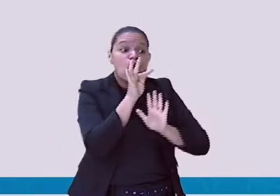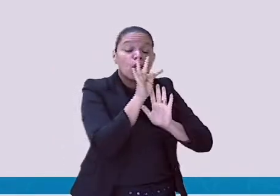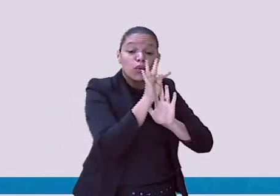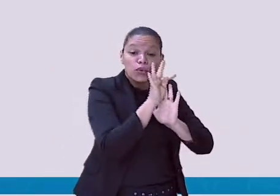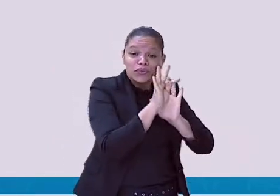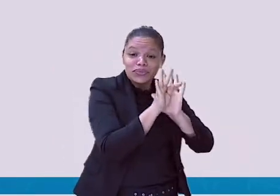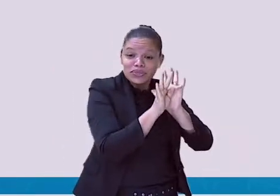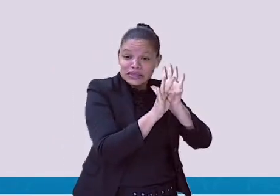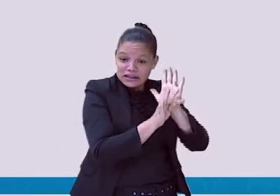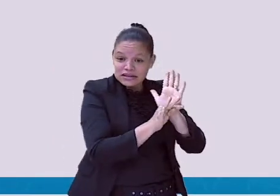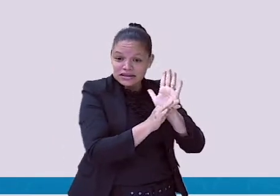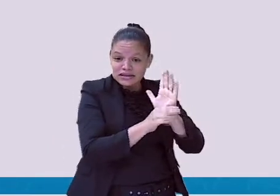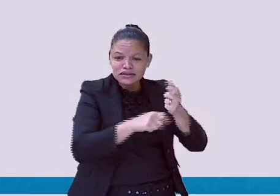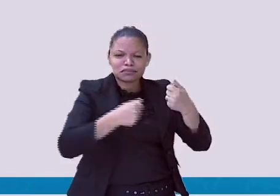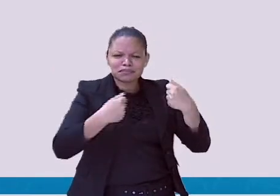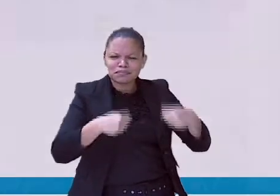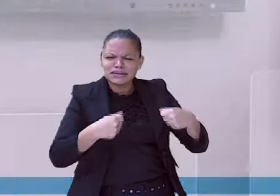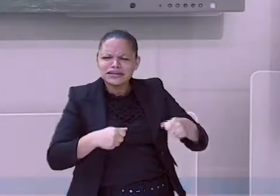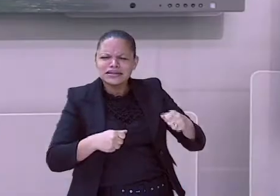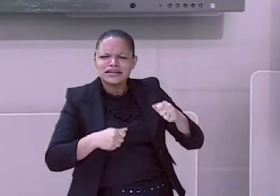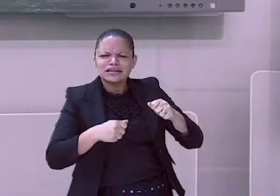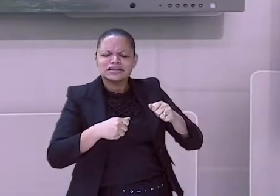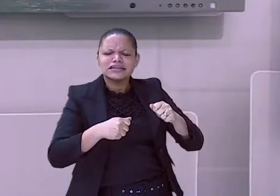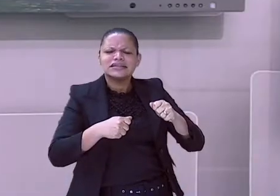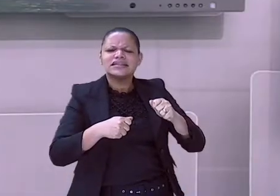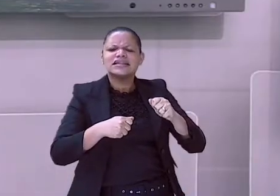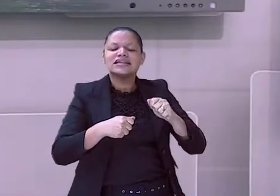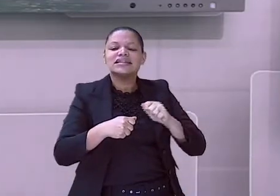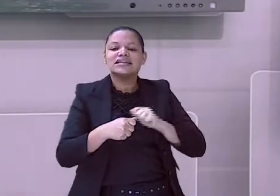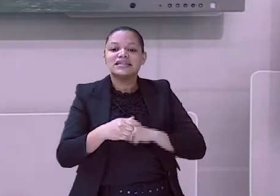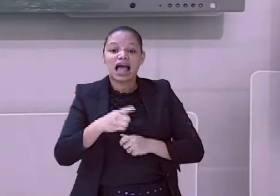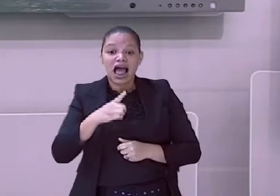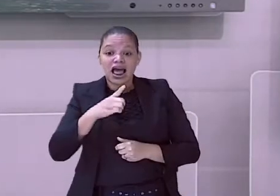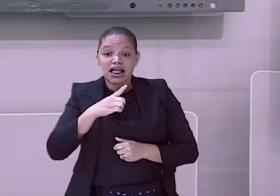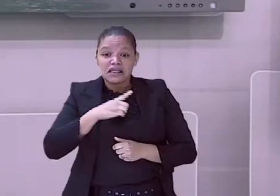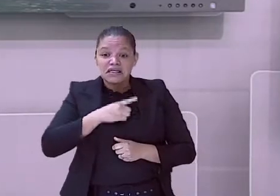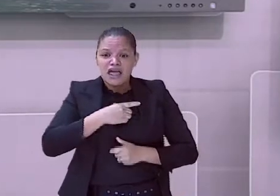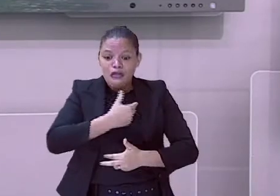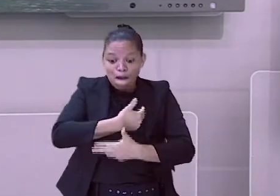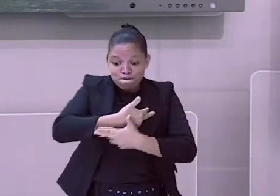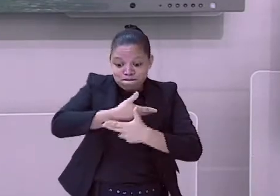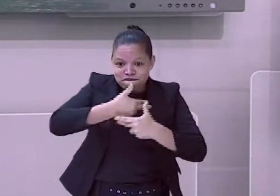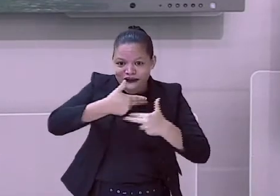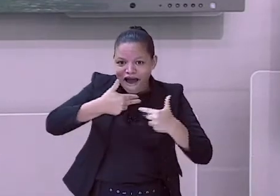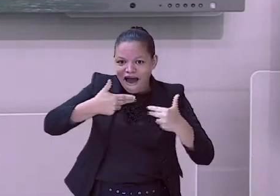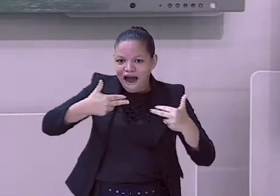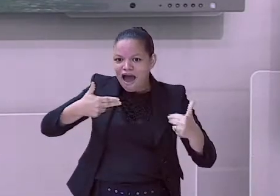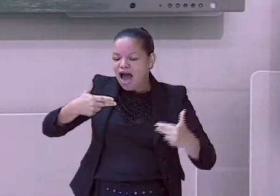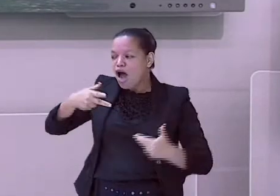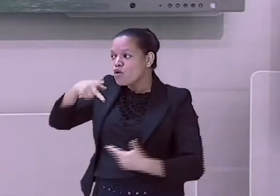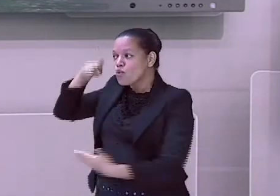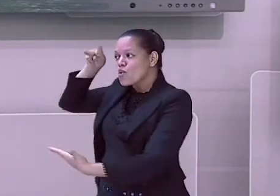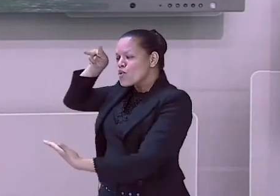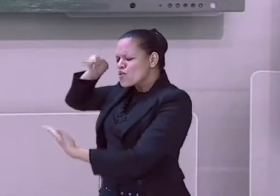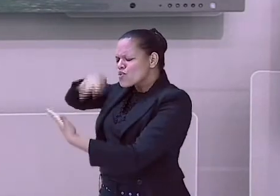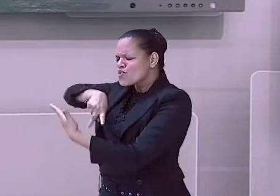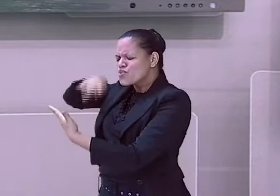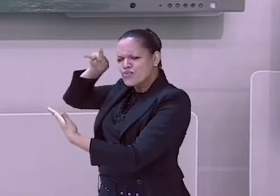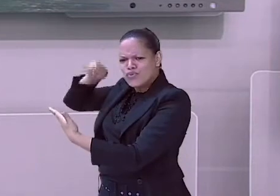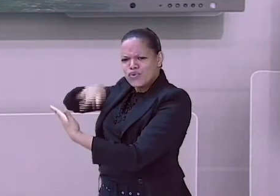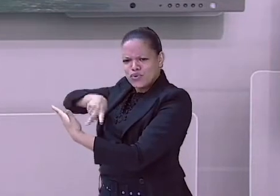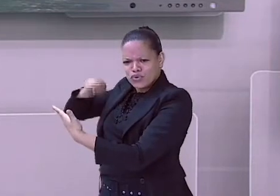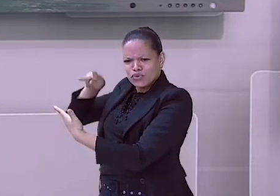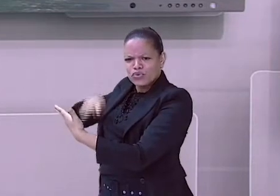um grande número de pessoas. Então, ele usa uma linguagem clara e objetiva. E o